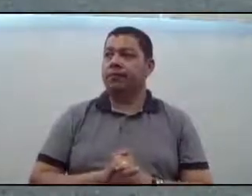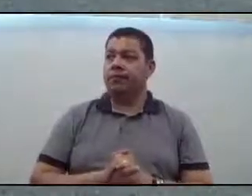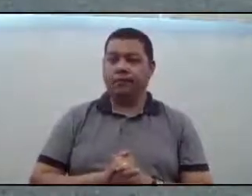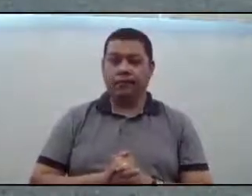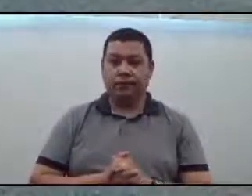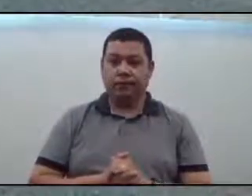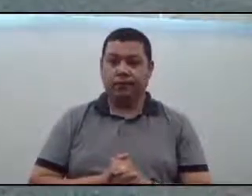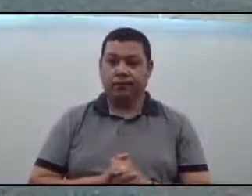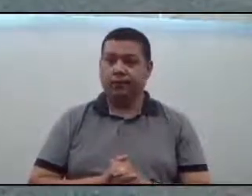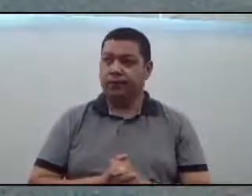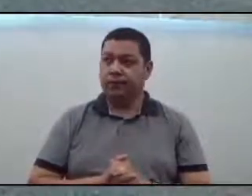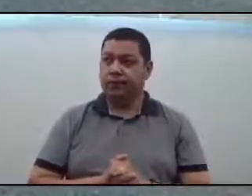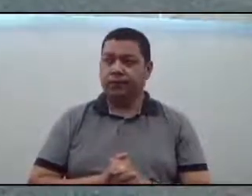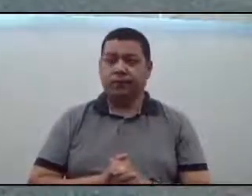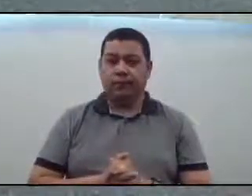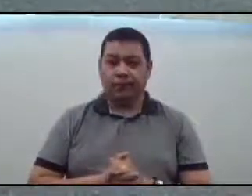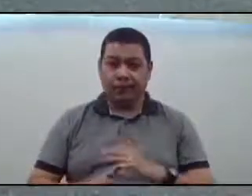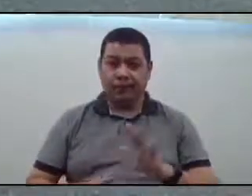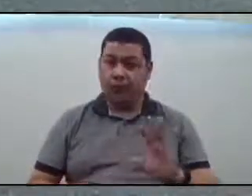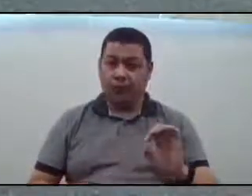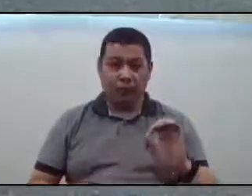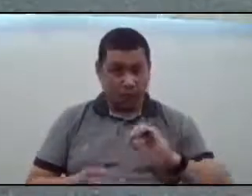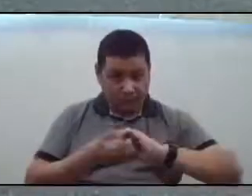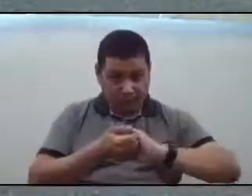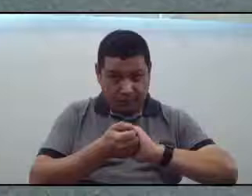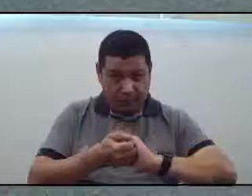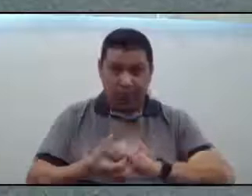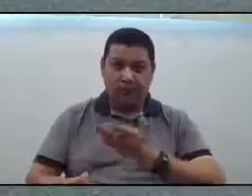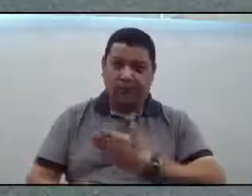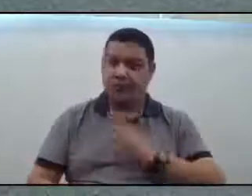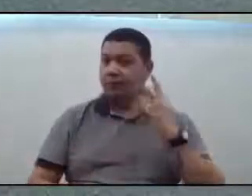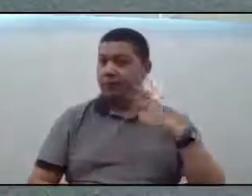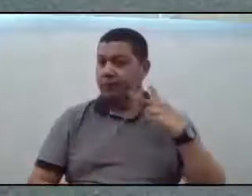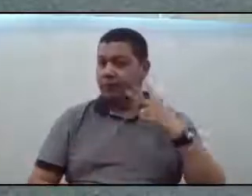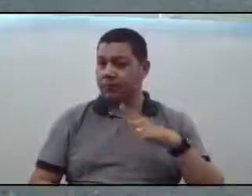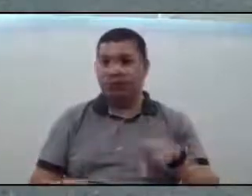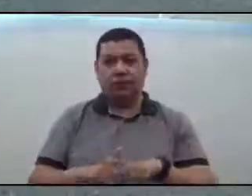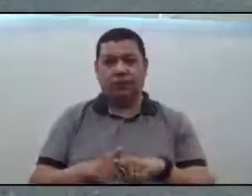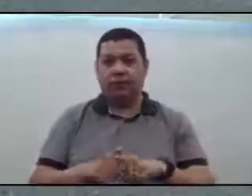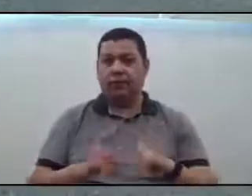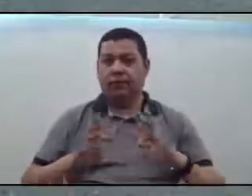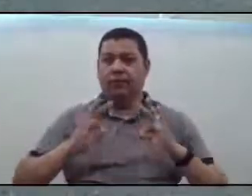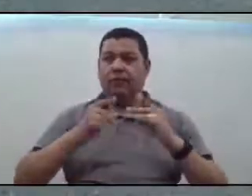Cumprimentar aqui todos os colegas vereadores, cumprimentar todos que fazem presente nessa casa de lei,